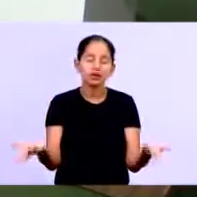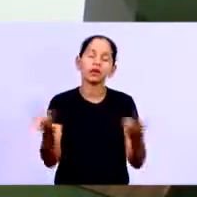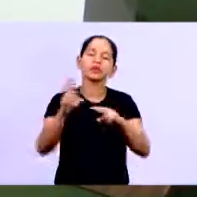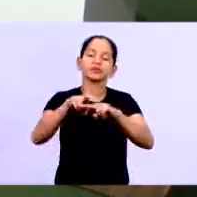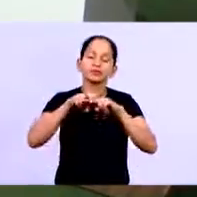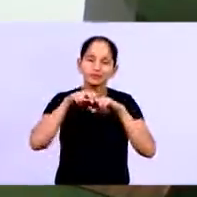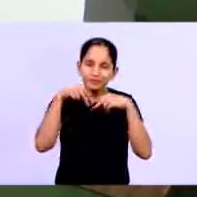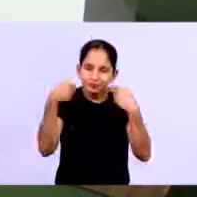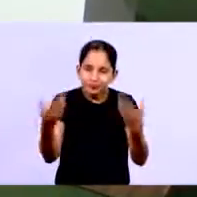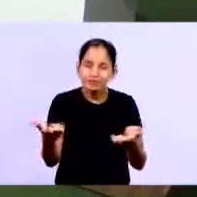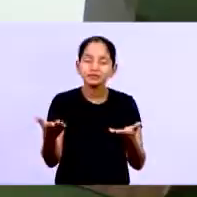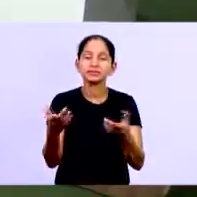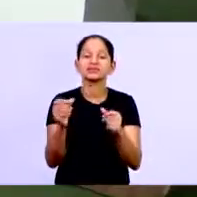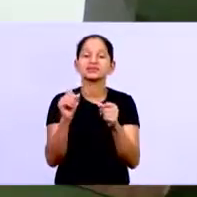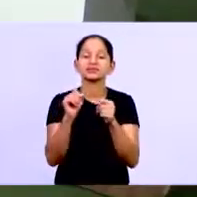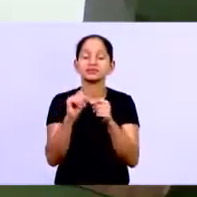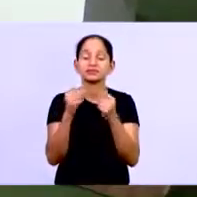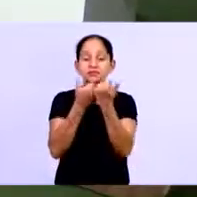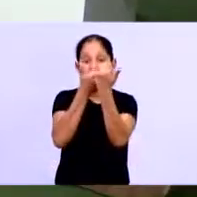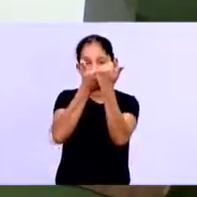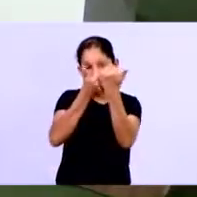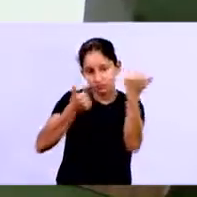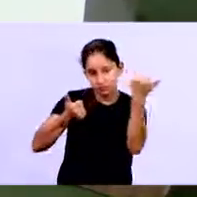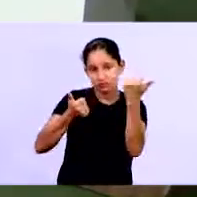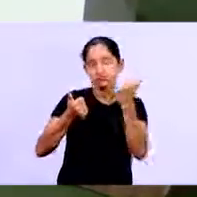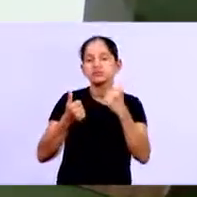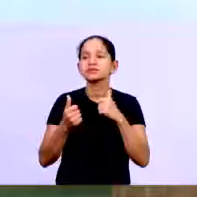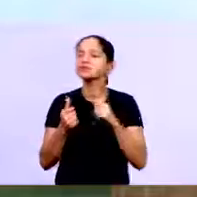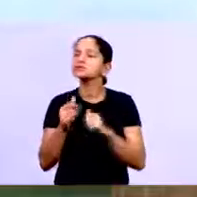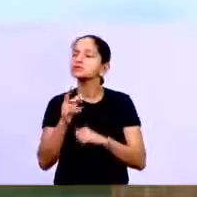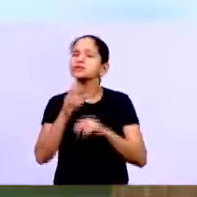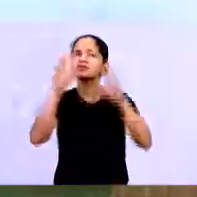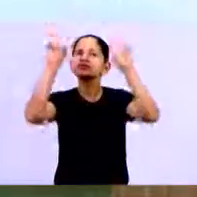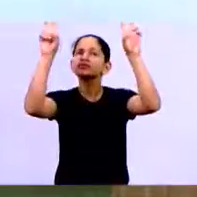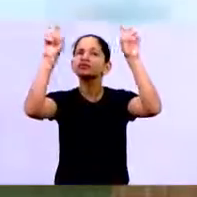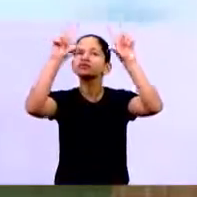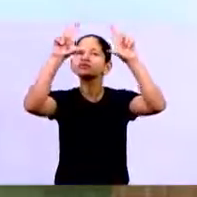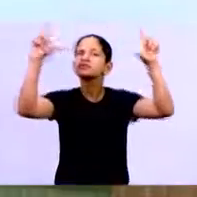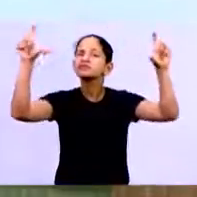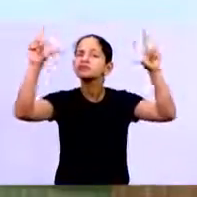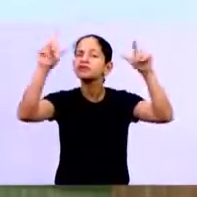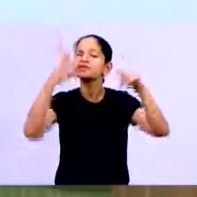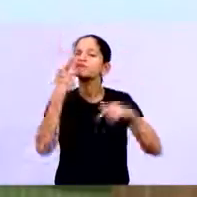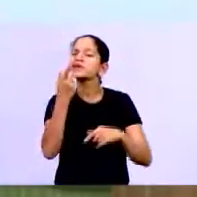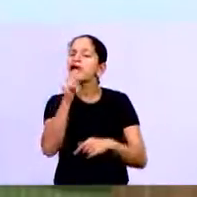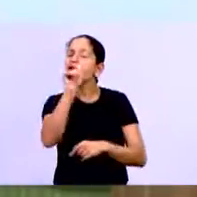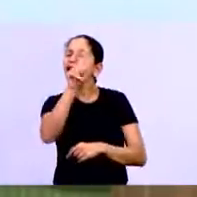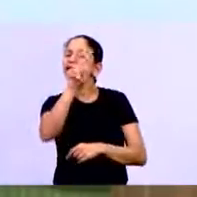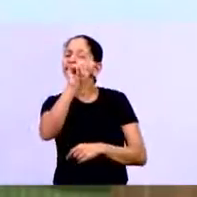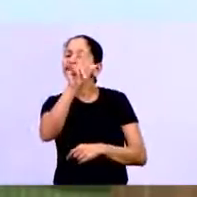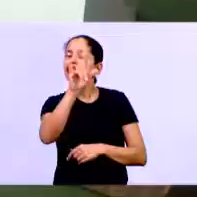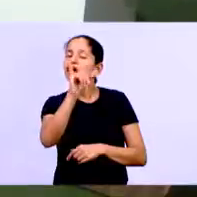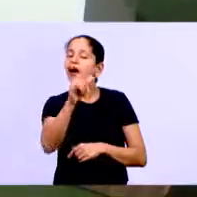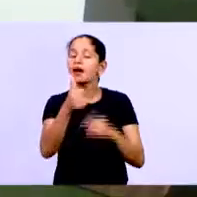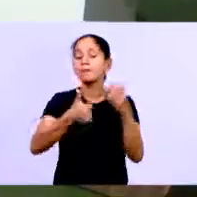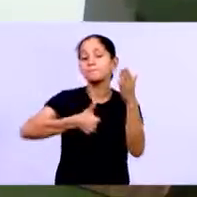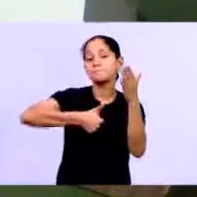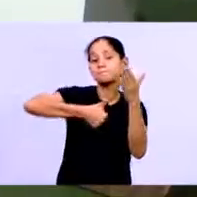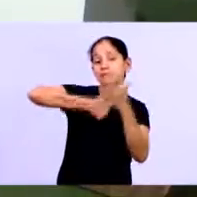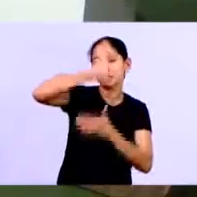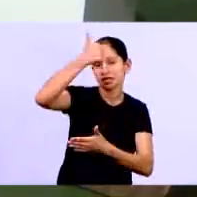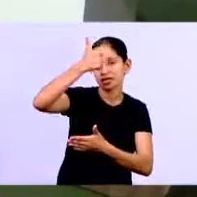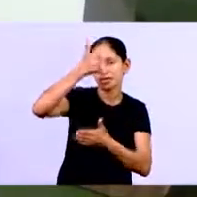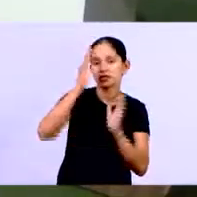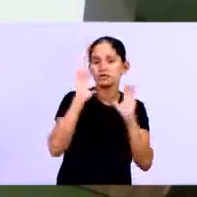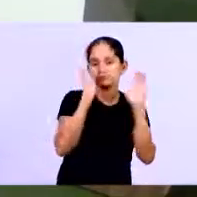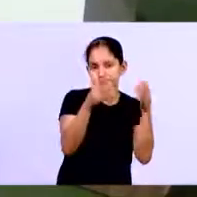nós fizemos um tutorial, está disponível lá no... É cabeçalho que fala da página inicial dessa disciplina, Rafael? Primeiro bloco da disciplina.